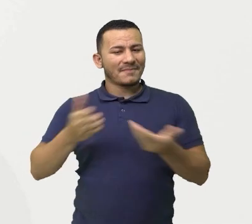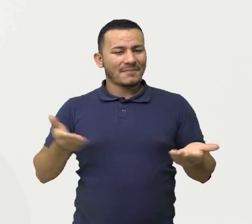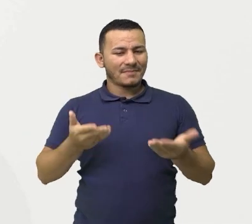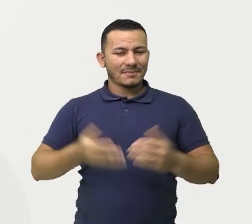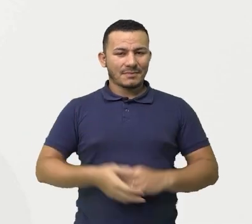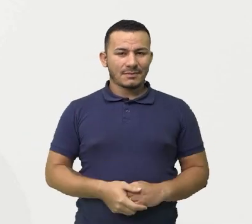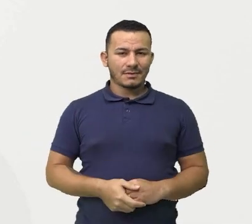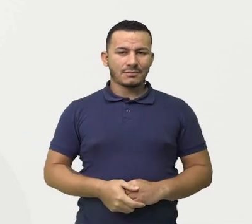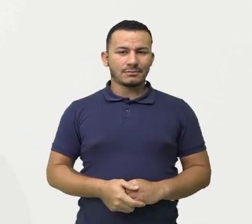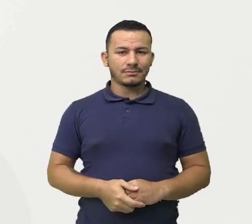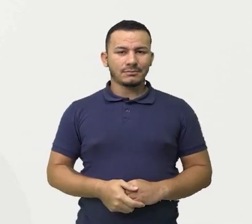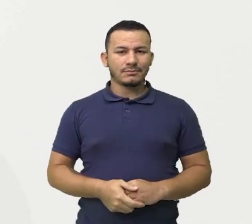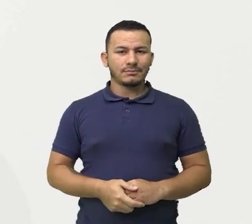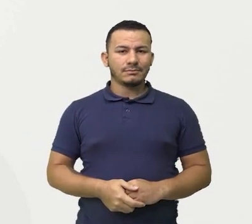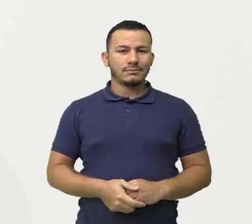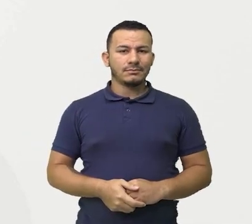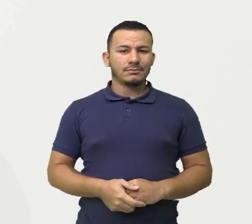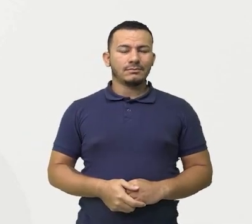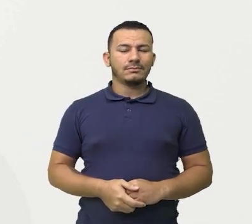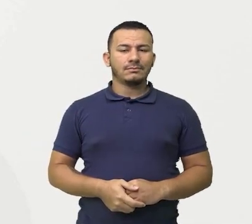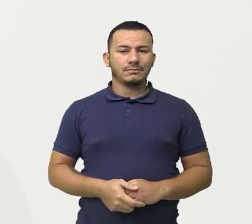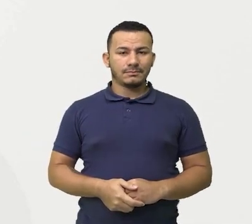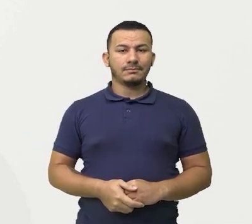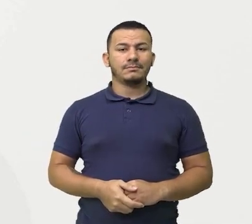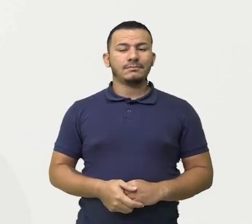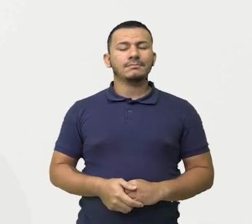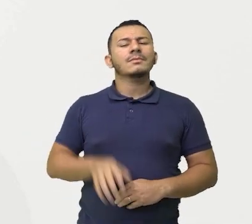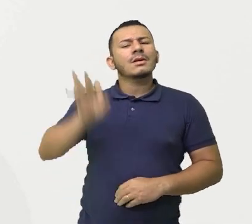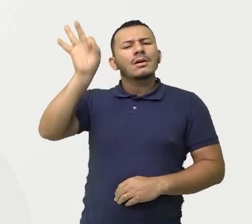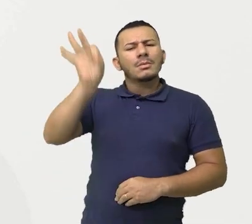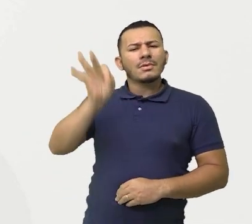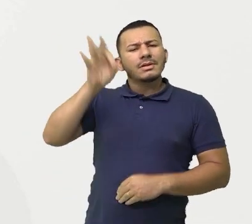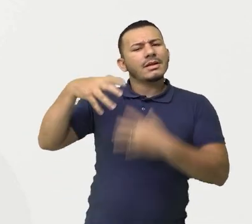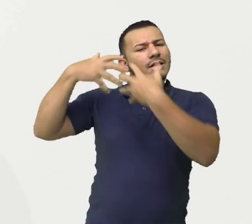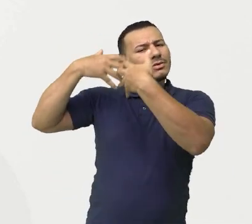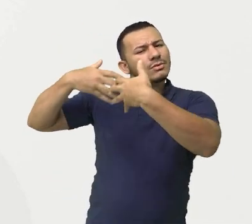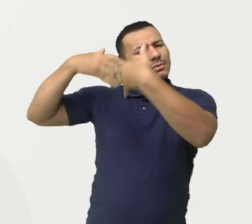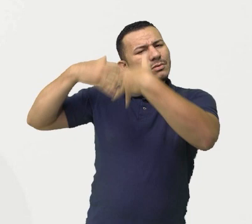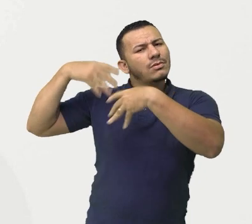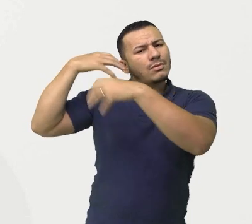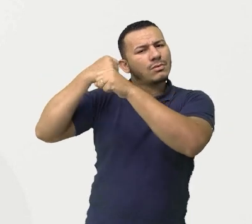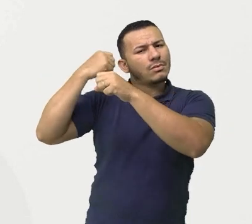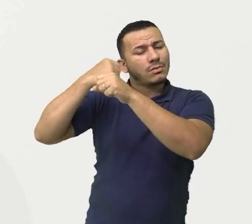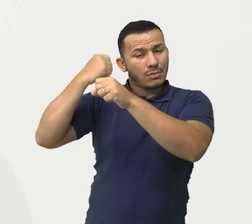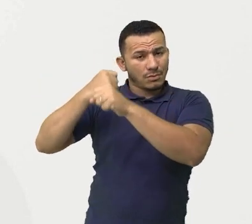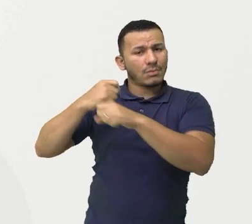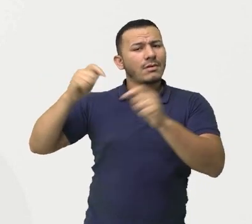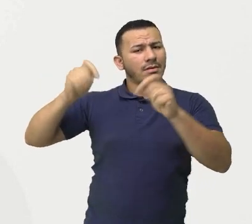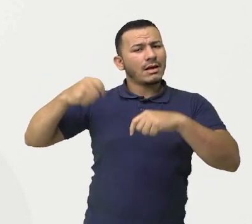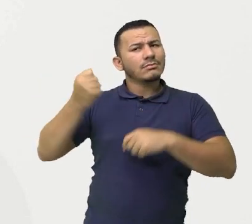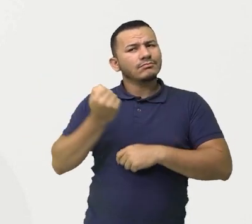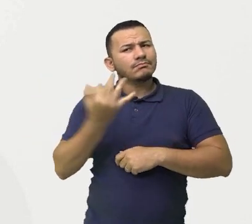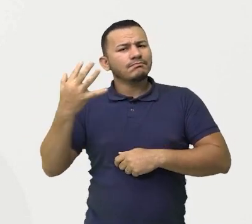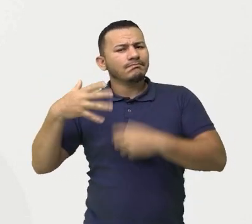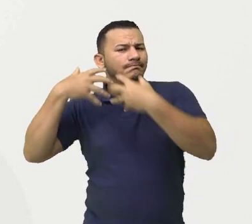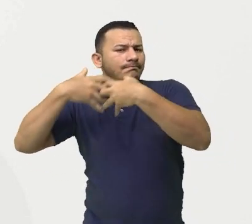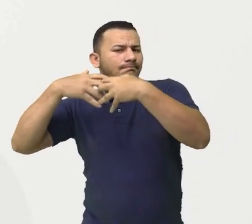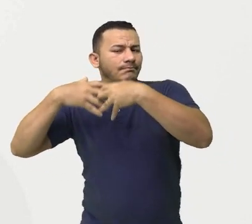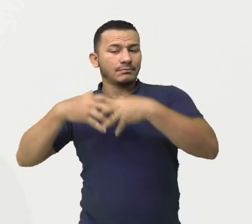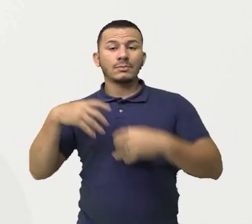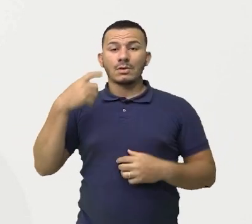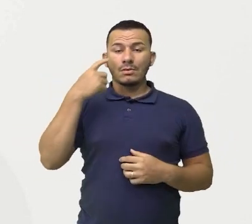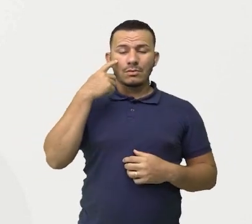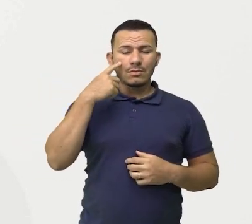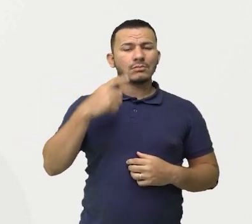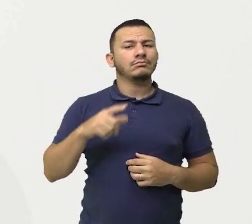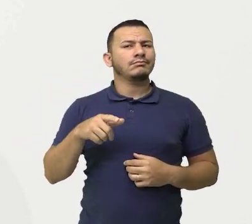hoje. Acompanhe comigo na tela o que diz. Cálculo mental de porcentagem de uma quantidade. E aí, observe o